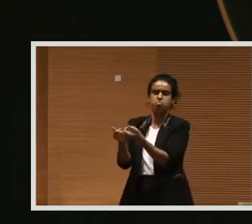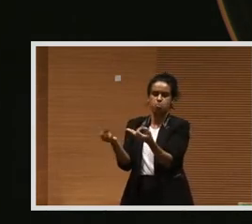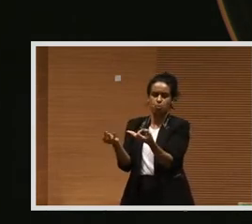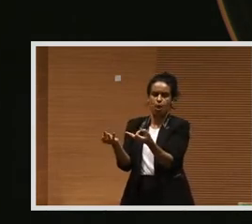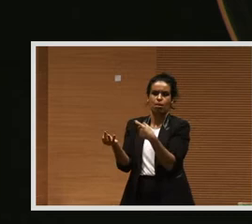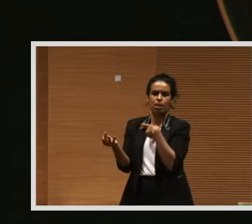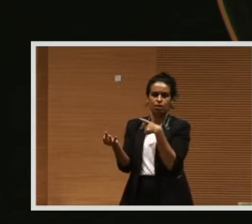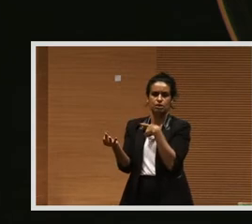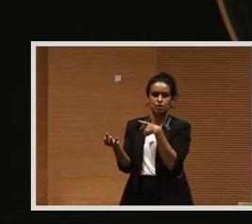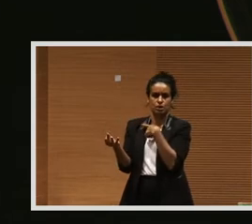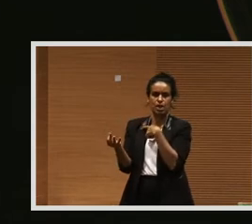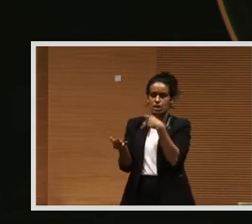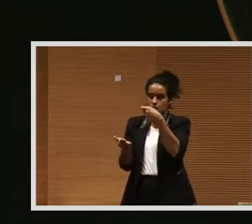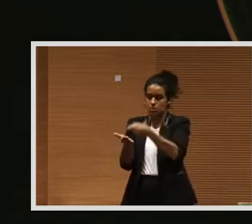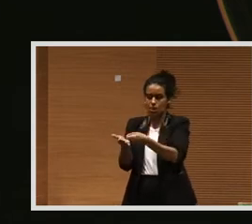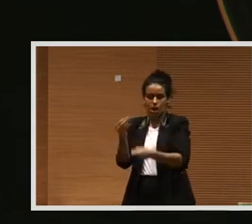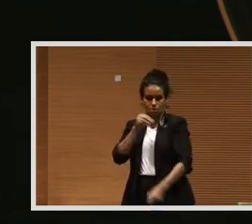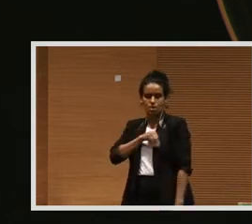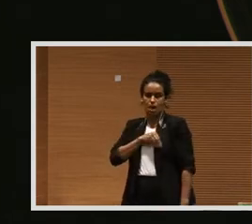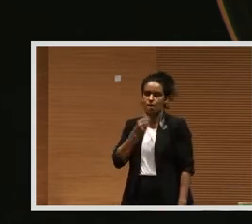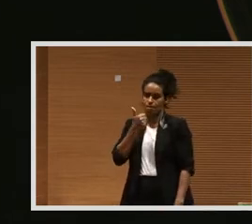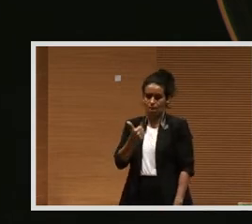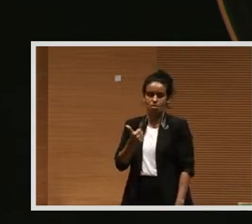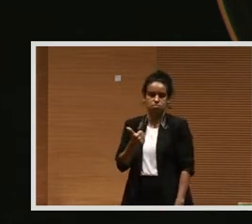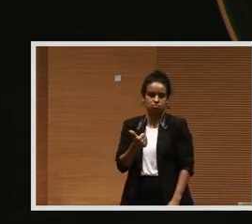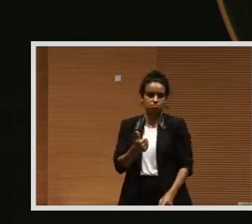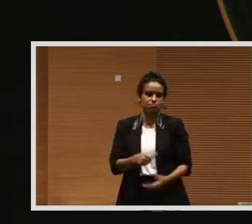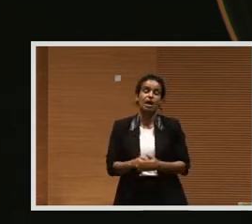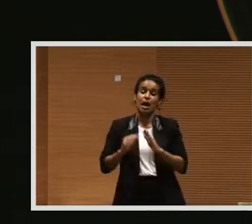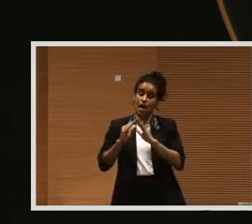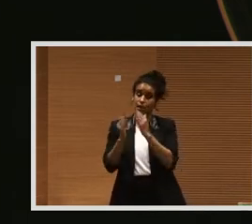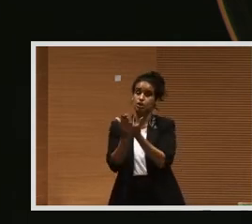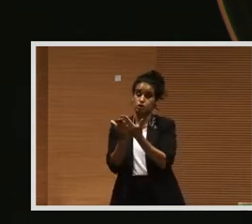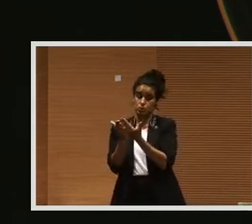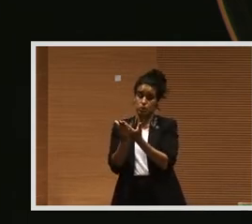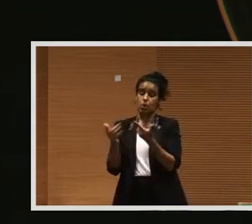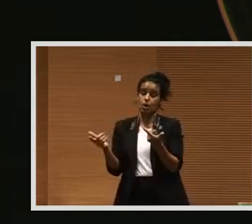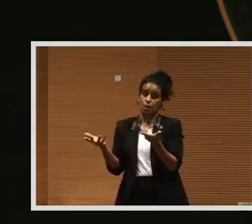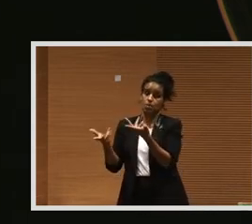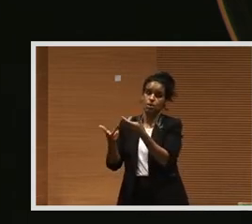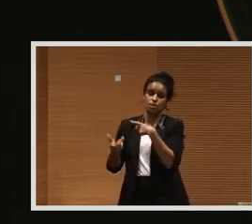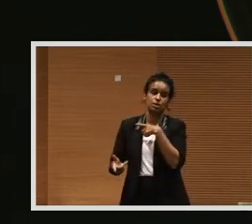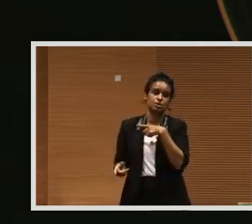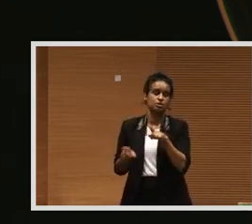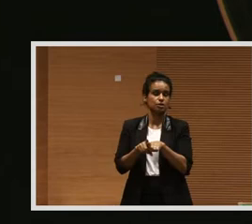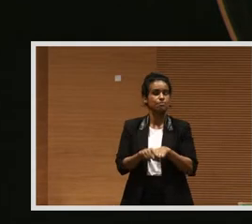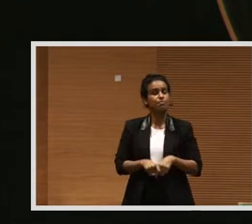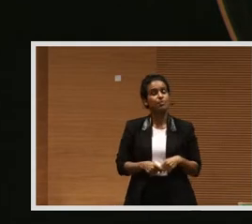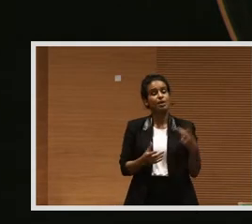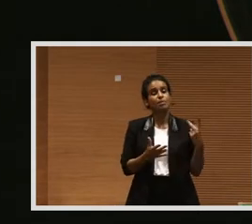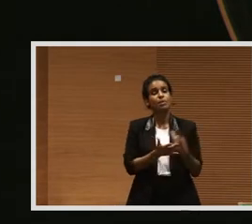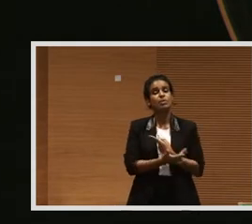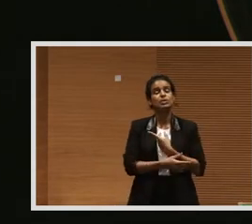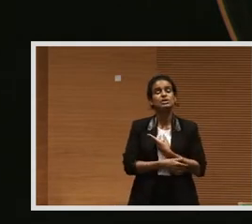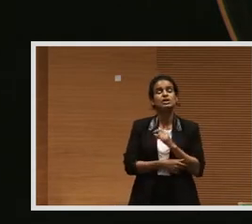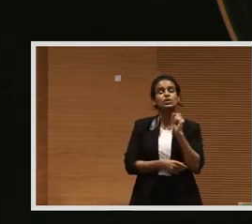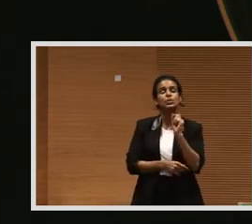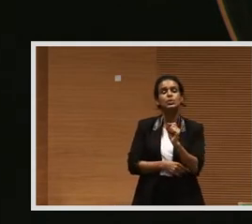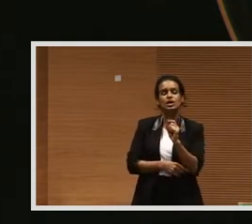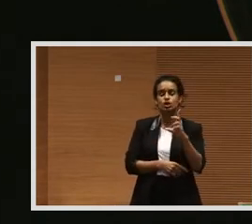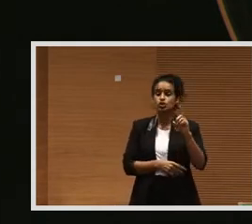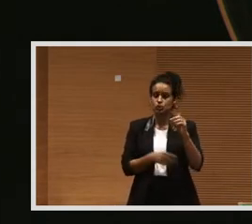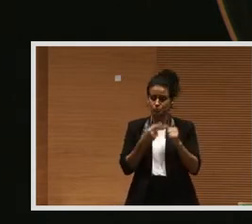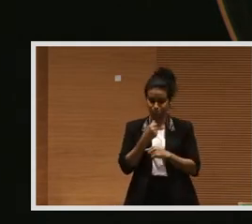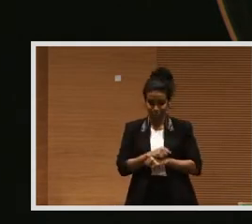funciona. Mas o que aconteceu, que preocupou muito os pais, foi que o Dudu teve frase deles na